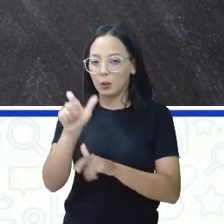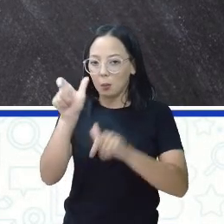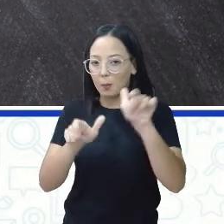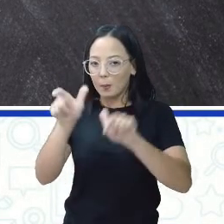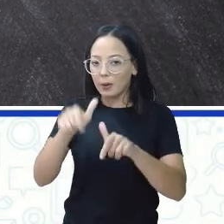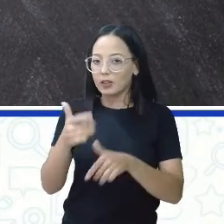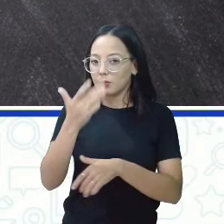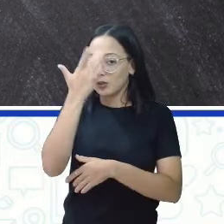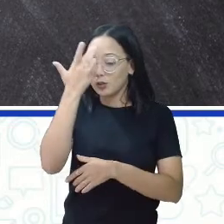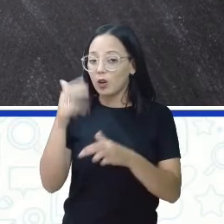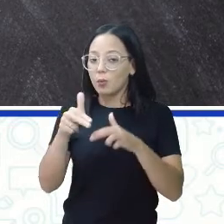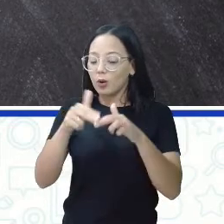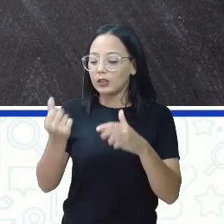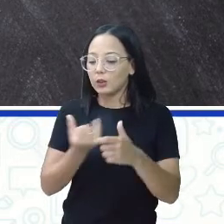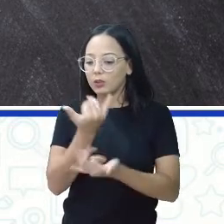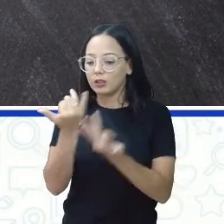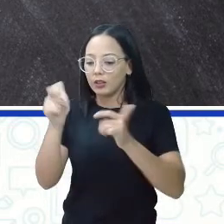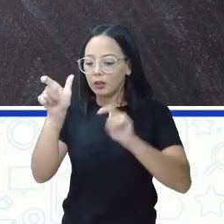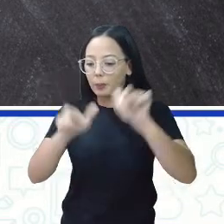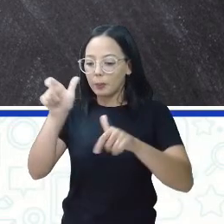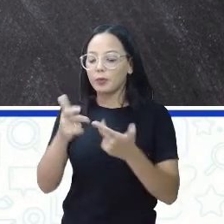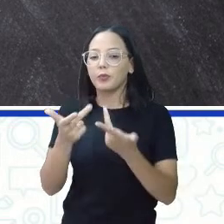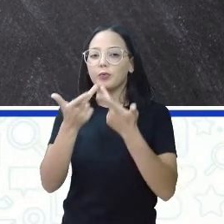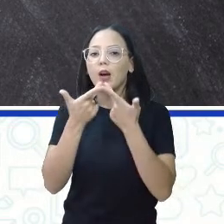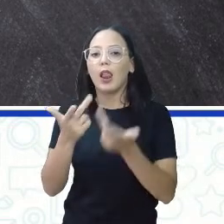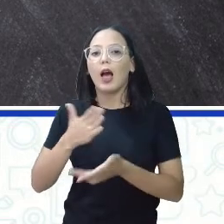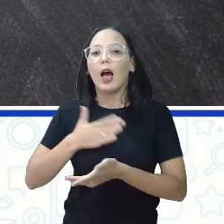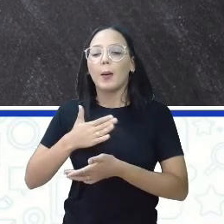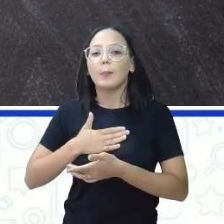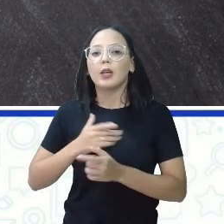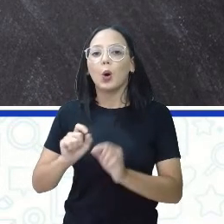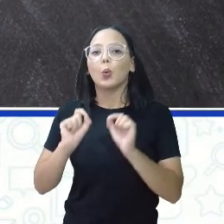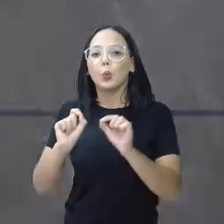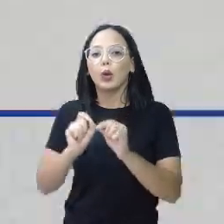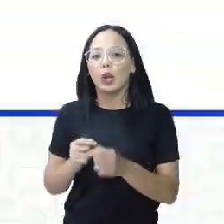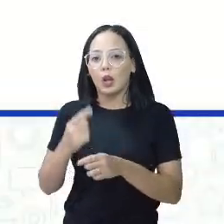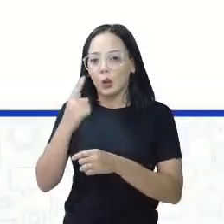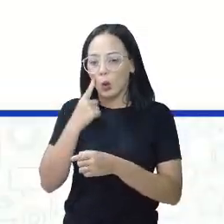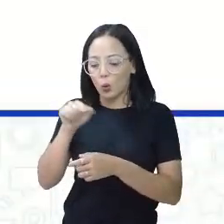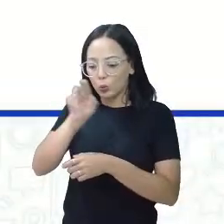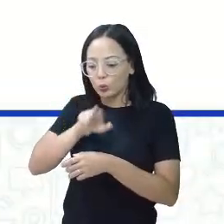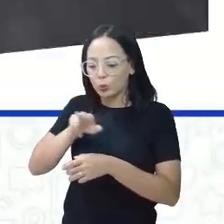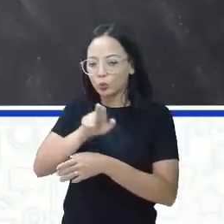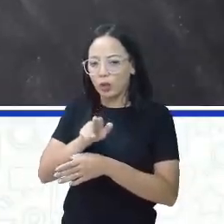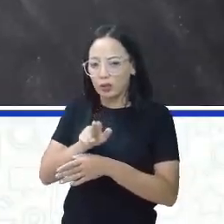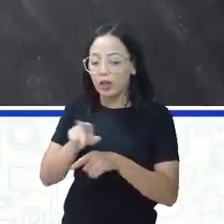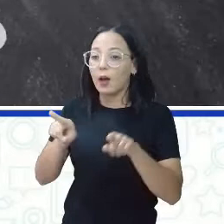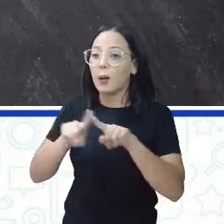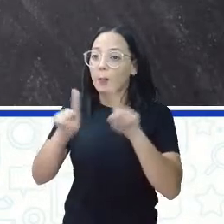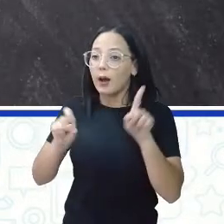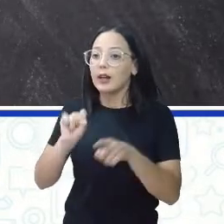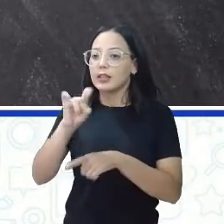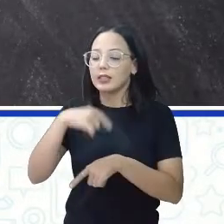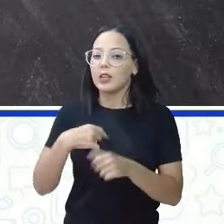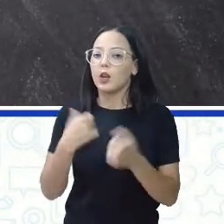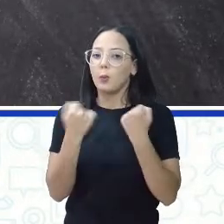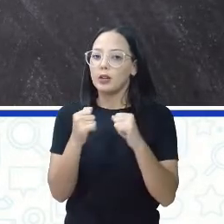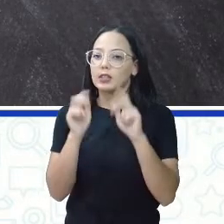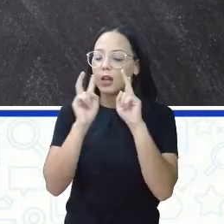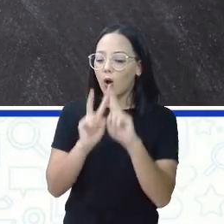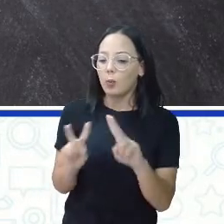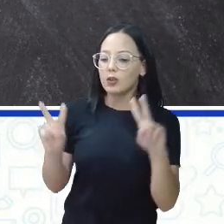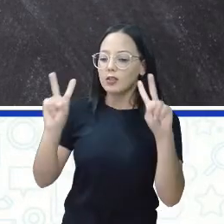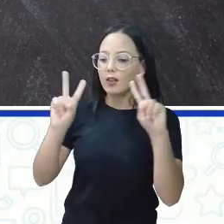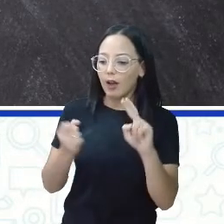quantidade de pessoas vai dizer a minha frequência absoluta, tá? E se eu precisar observar